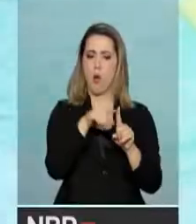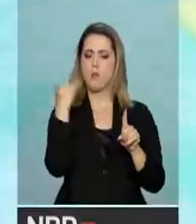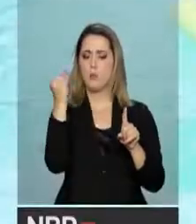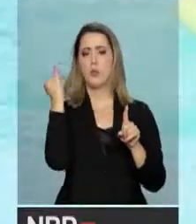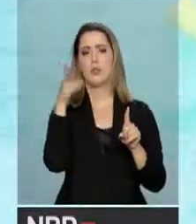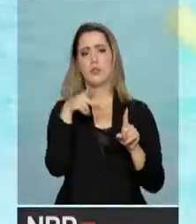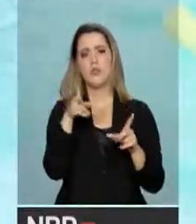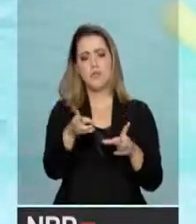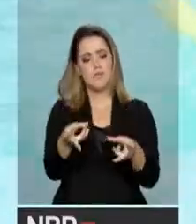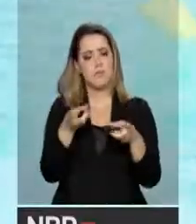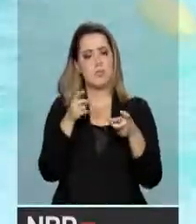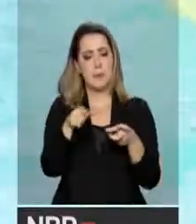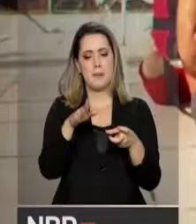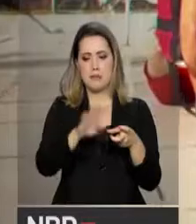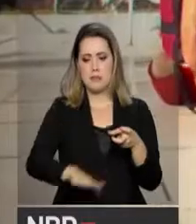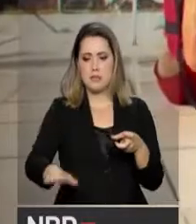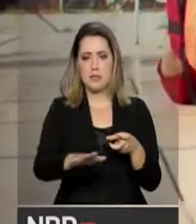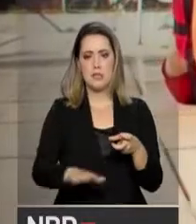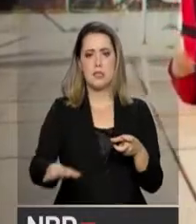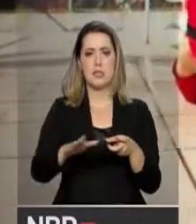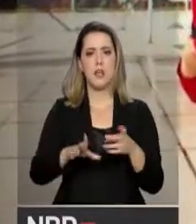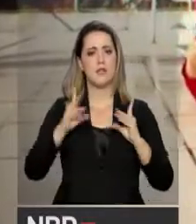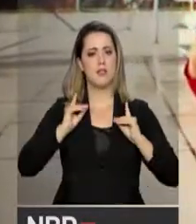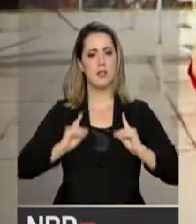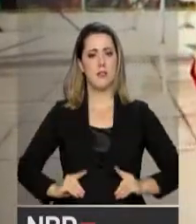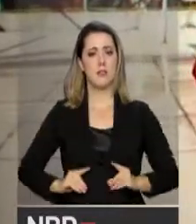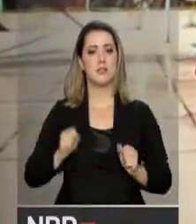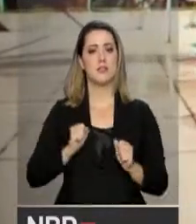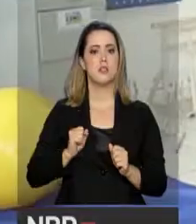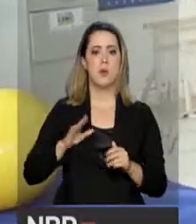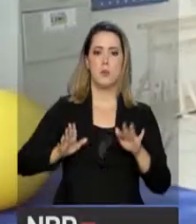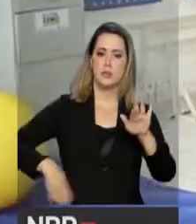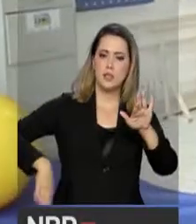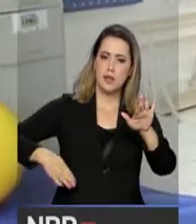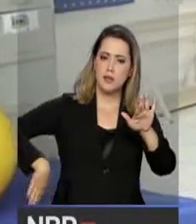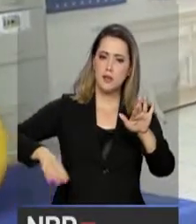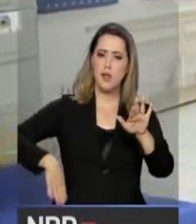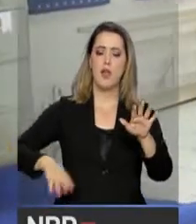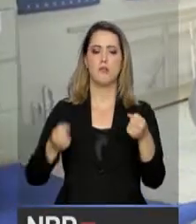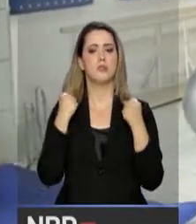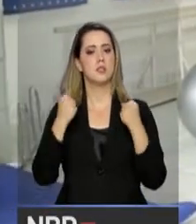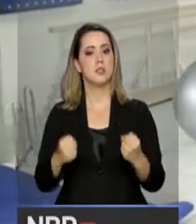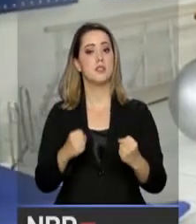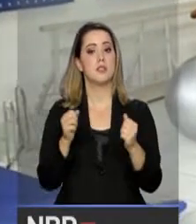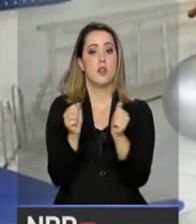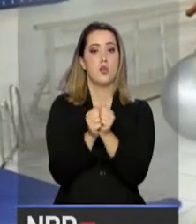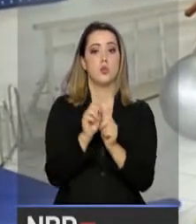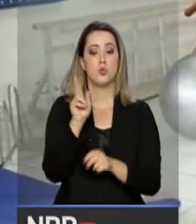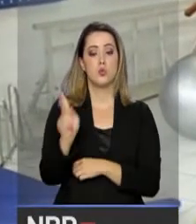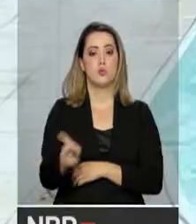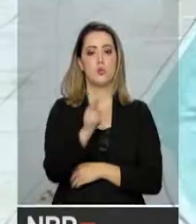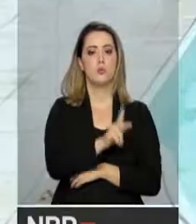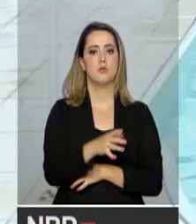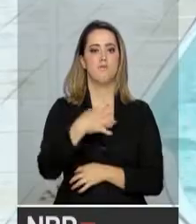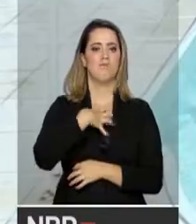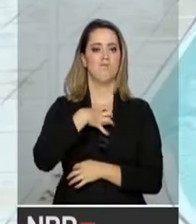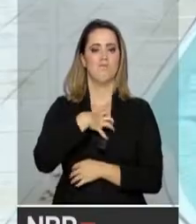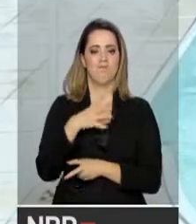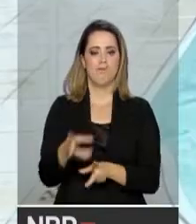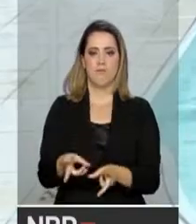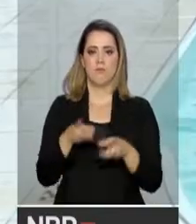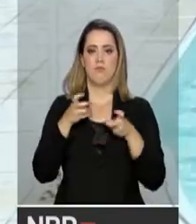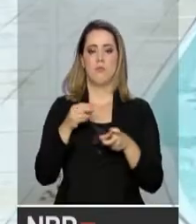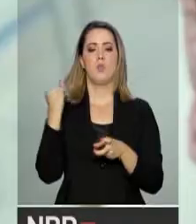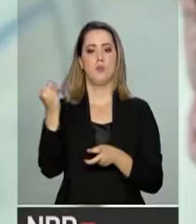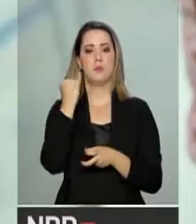atendida, crianças tetraplégicas, com piscina, podendo se exercitar com os professores, isso daí me sensibilizou de forma